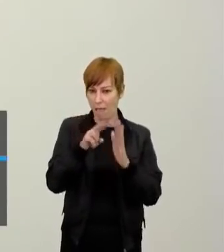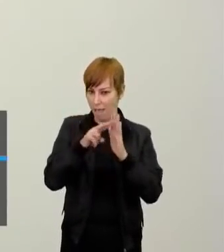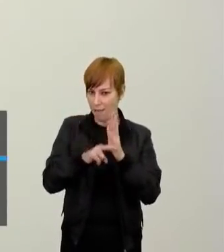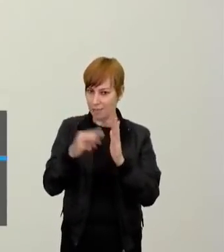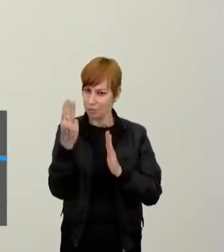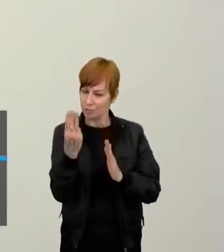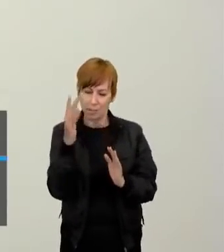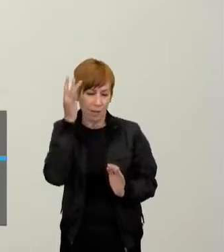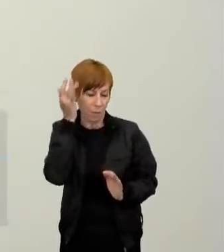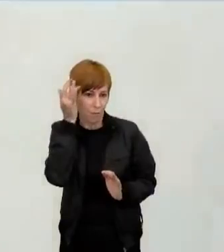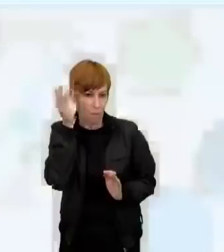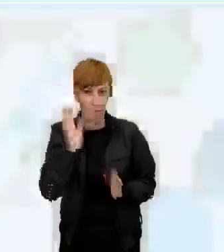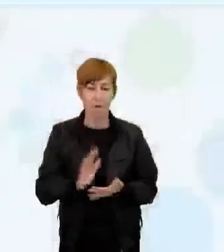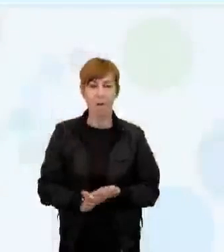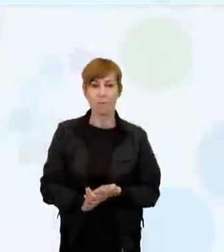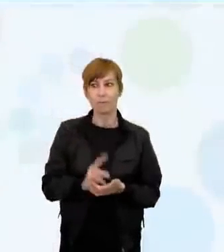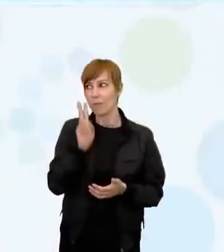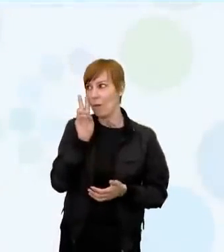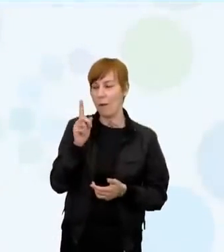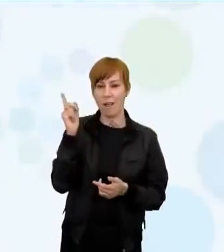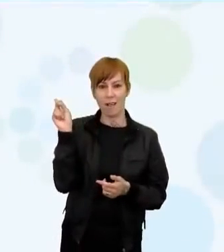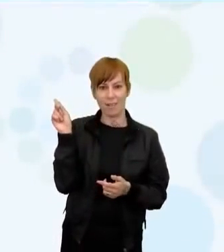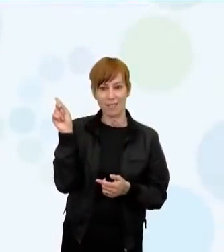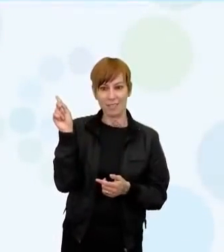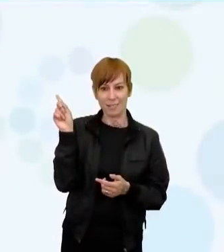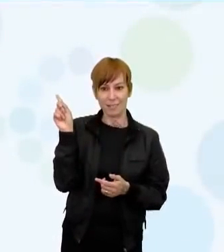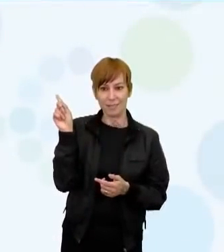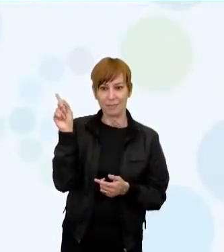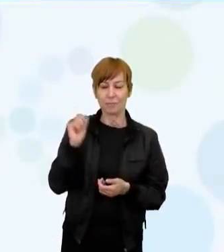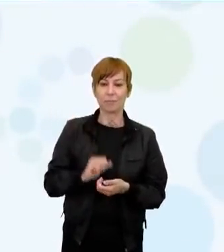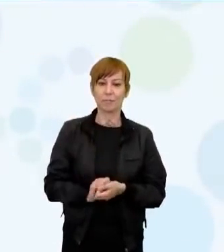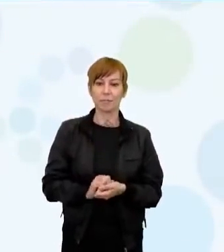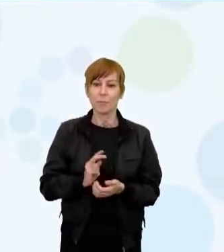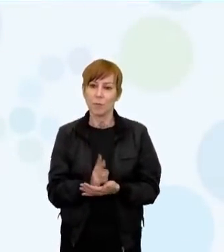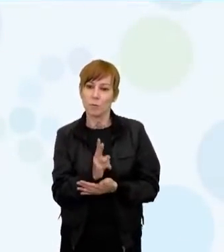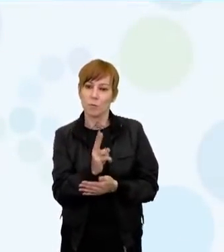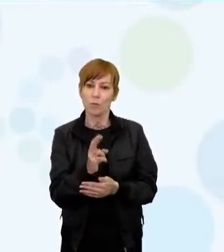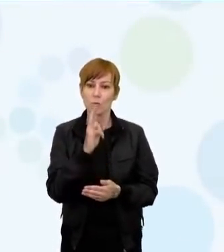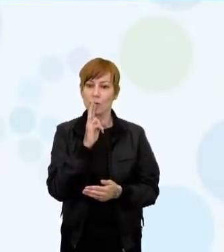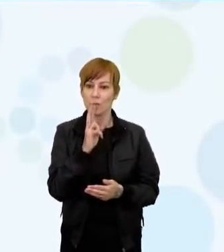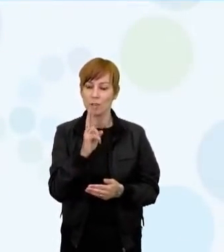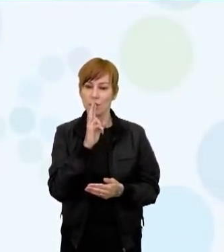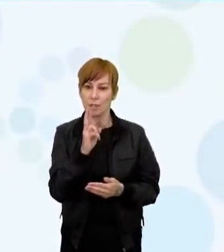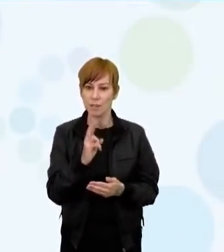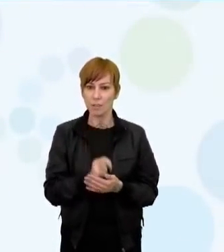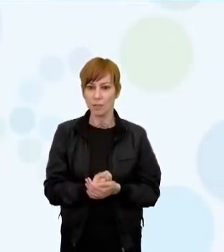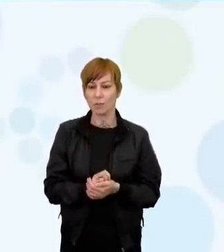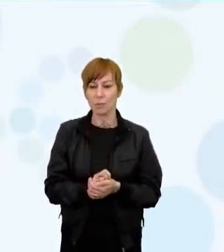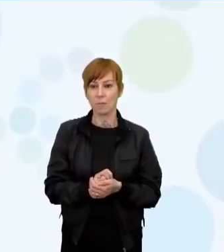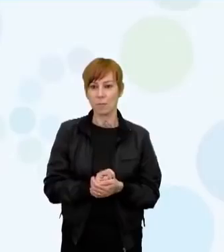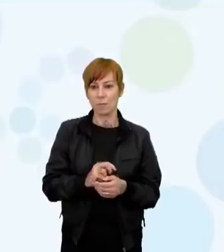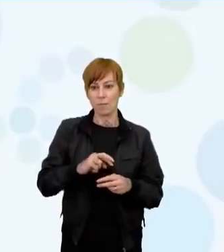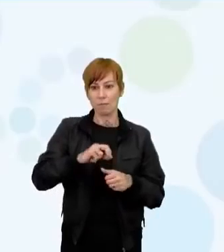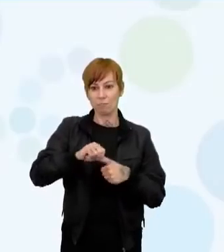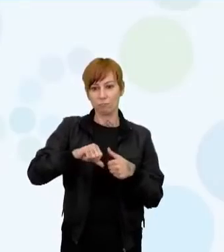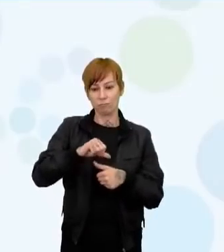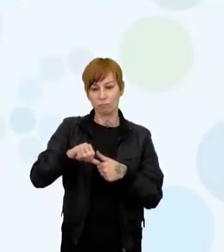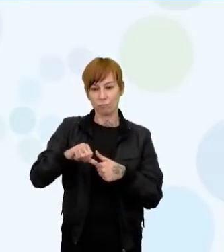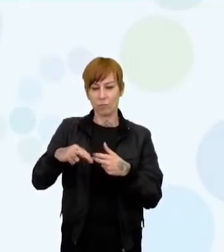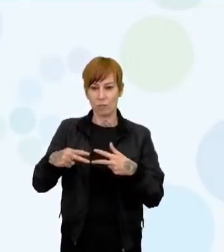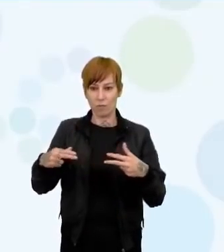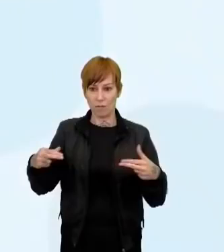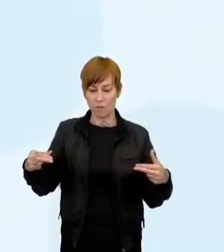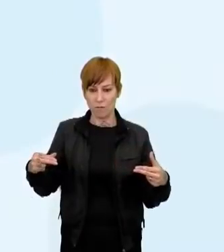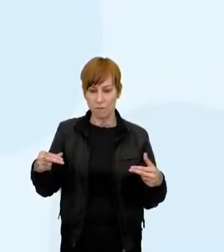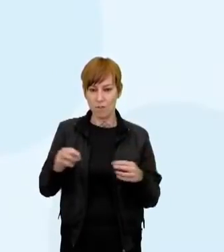certo? Hoje, olha aqui na telinha, nós vamos continuar resolvendo aí os problemas com variação de grandeza e a nossa segunda parte da primeira